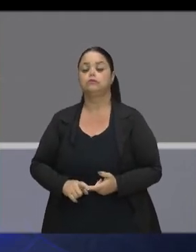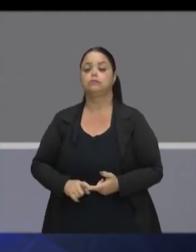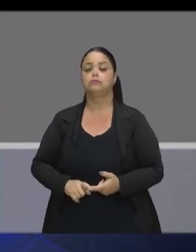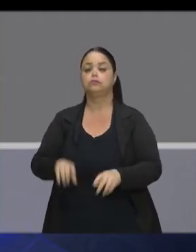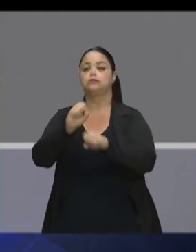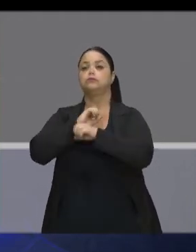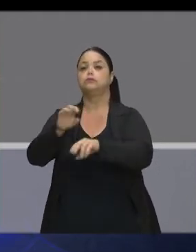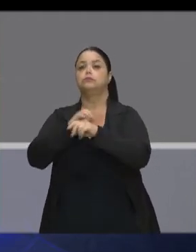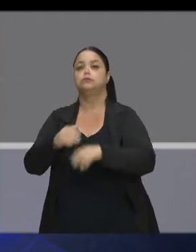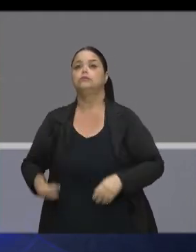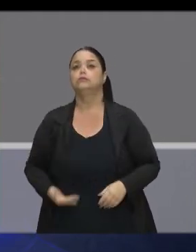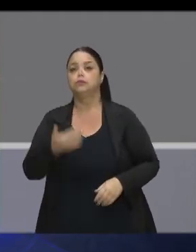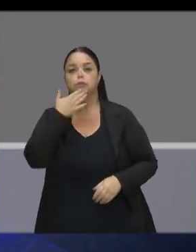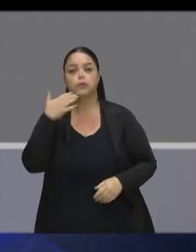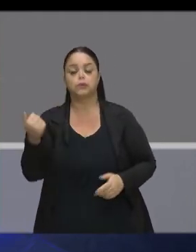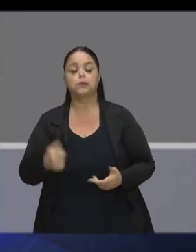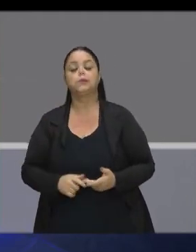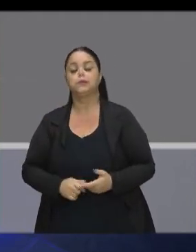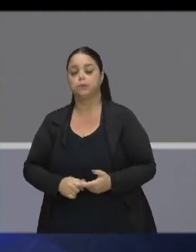A educação era a melhor